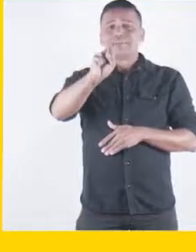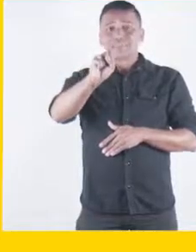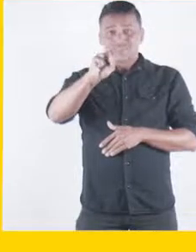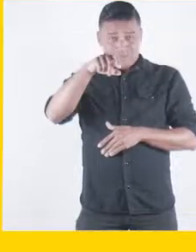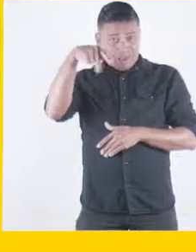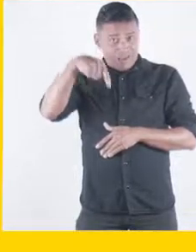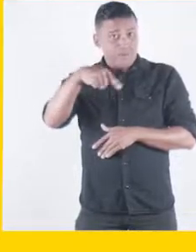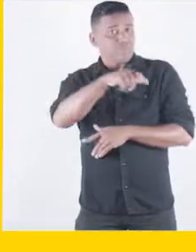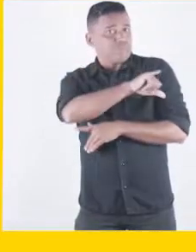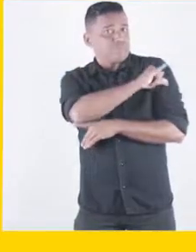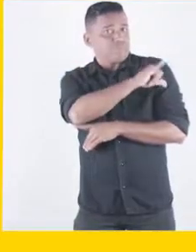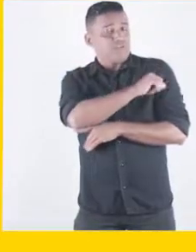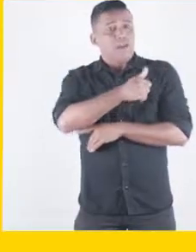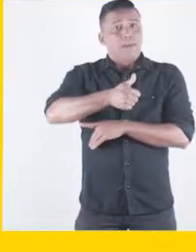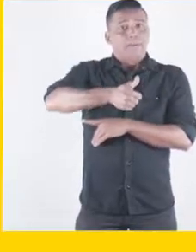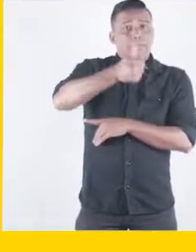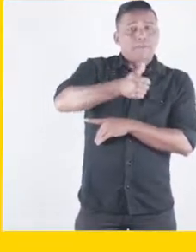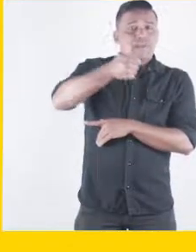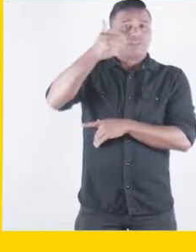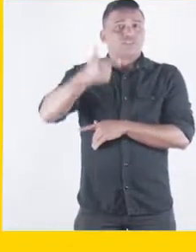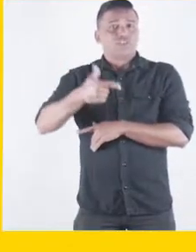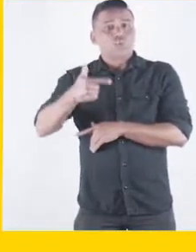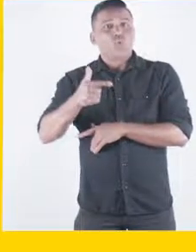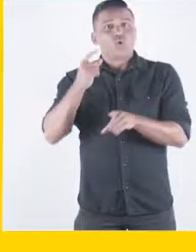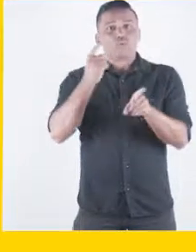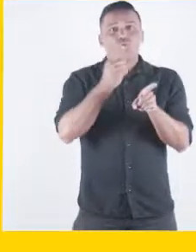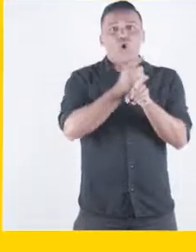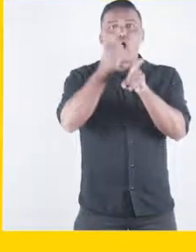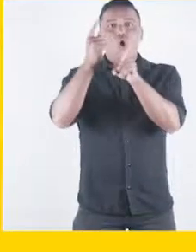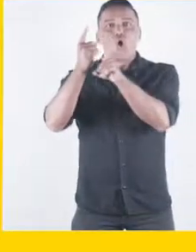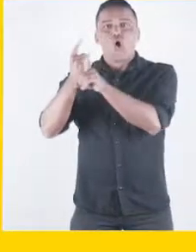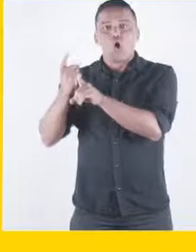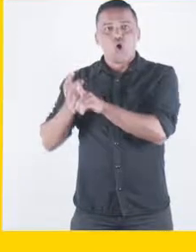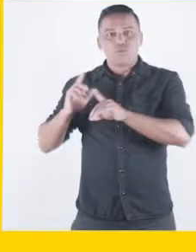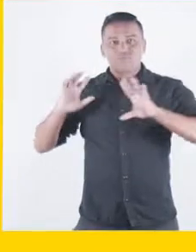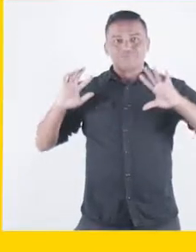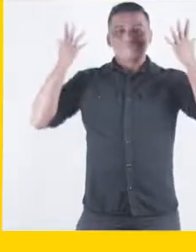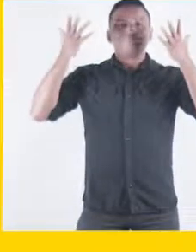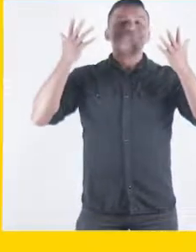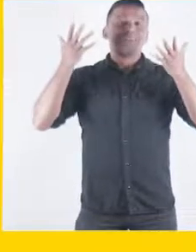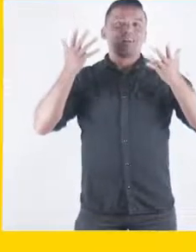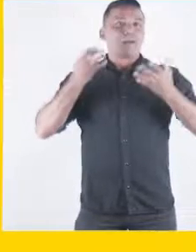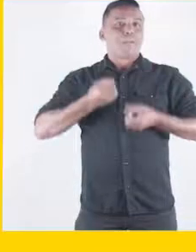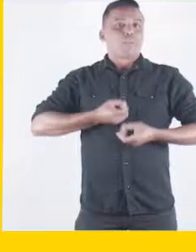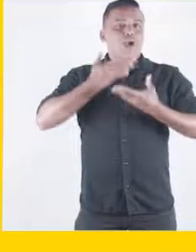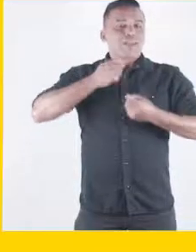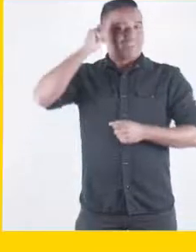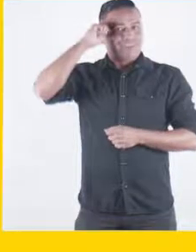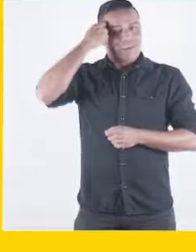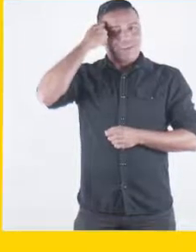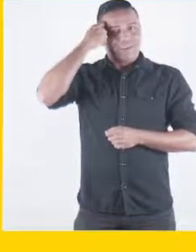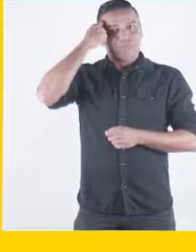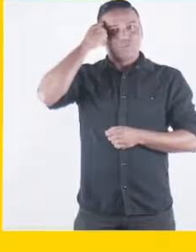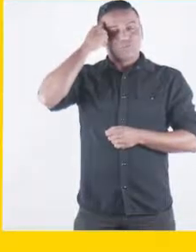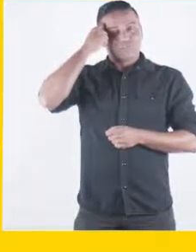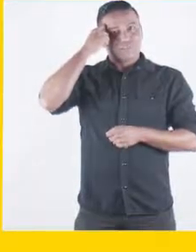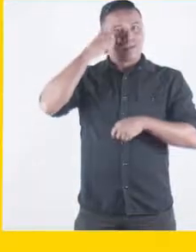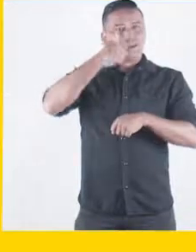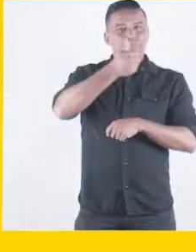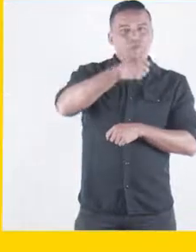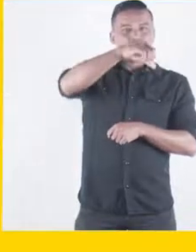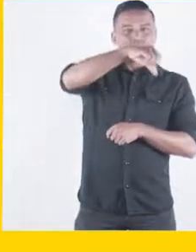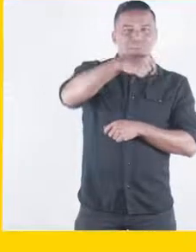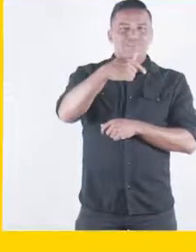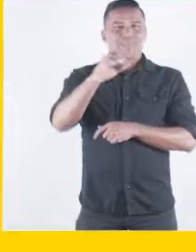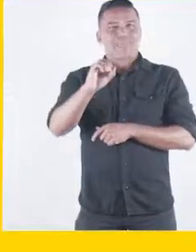primeiro, segundo e terceiro encontro de poetas e ficcionistas negros na década de 70. Essa é mais ou menos a minha história